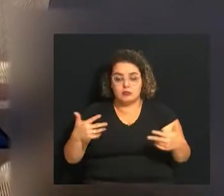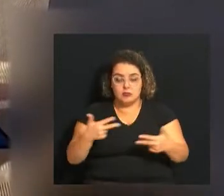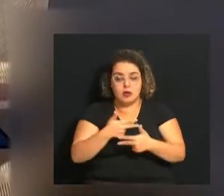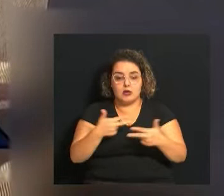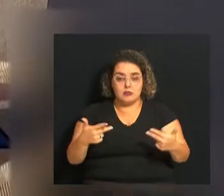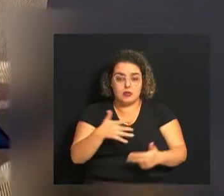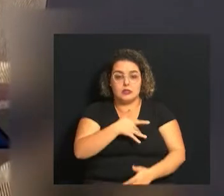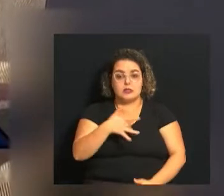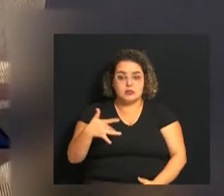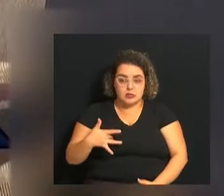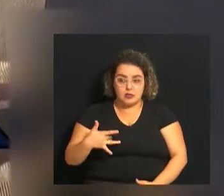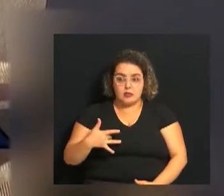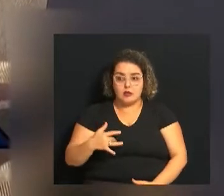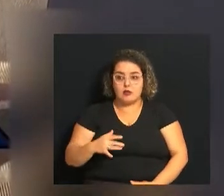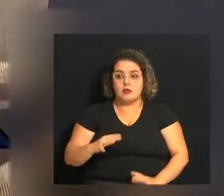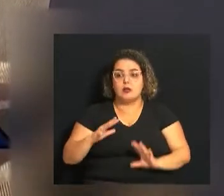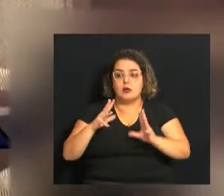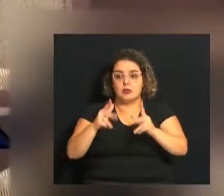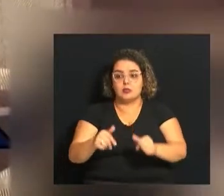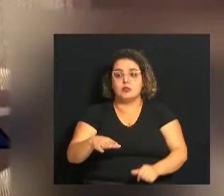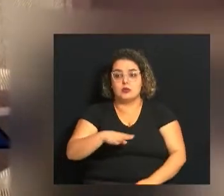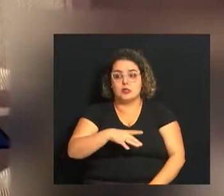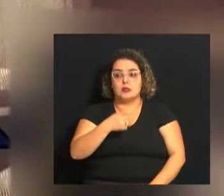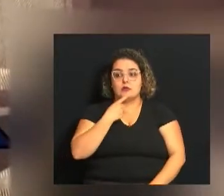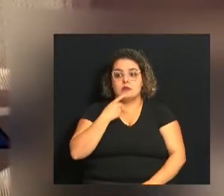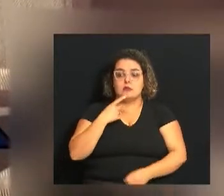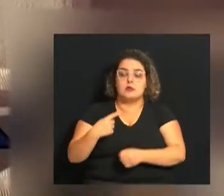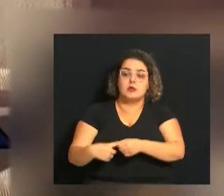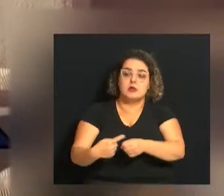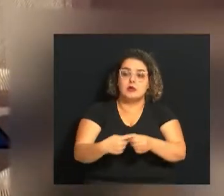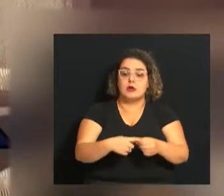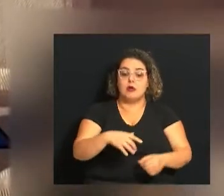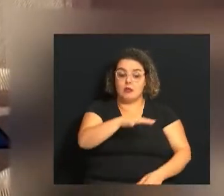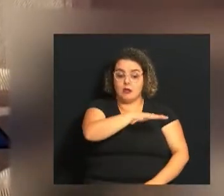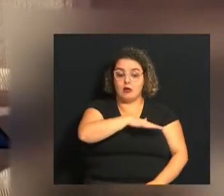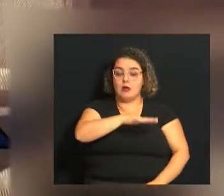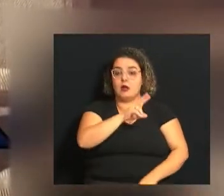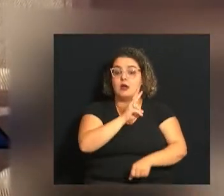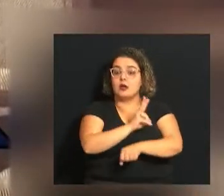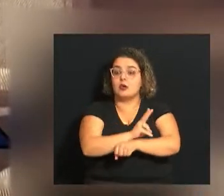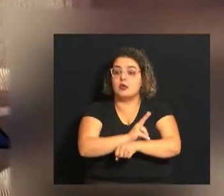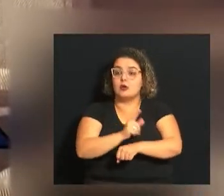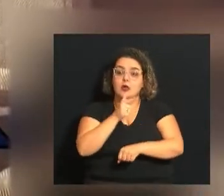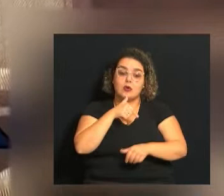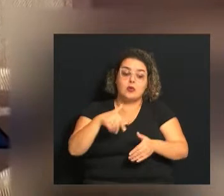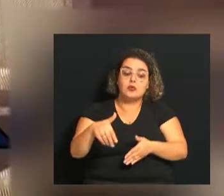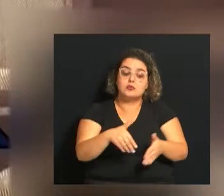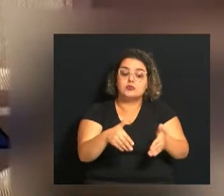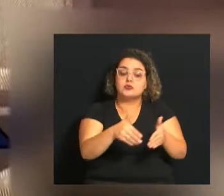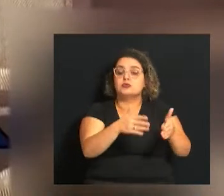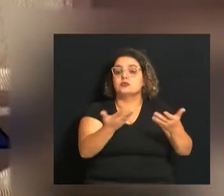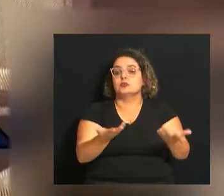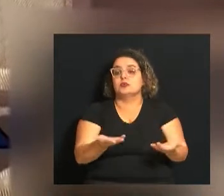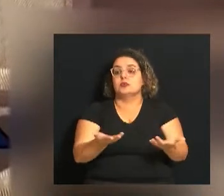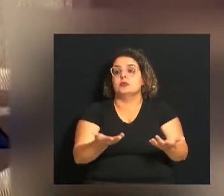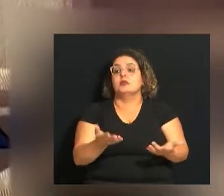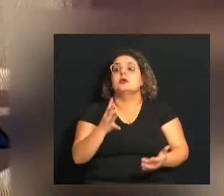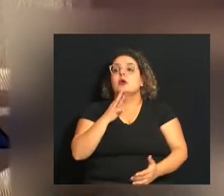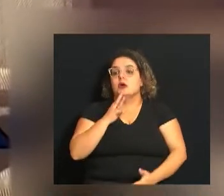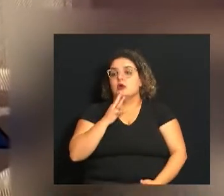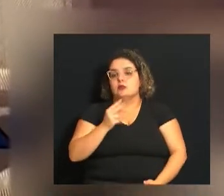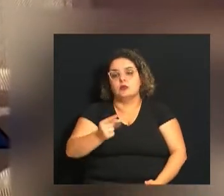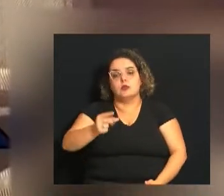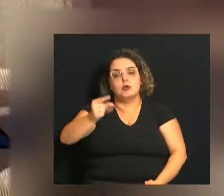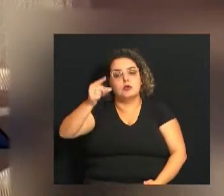saudável para Campinas e região. Eles preservam as nascentes. Em nascentes ali que a gente conhece há muito